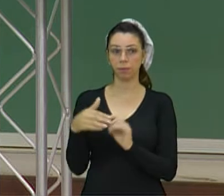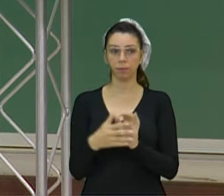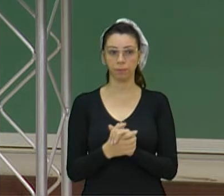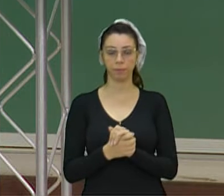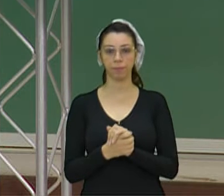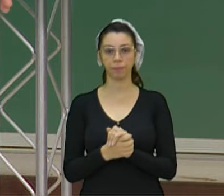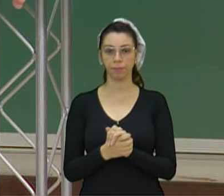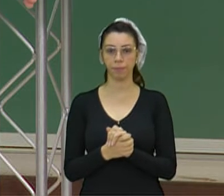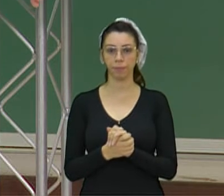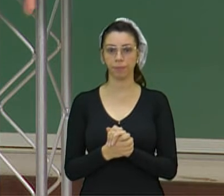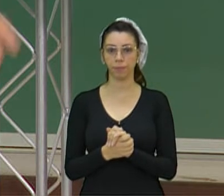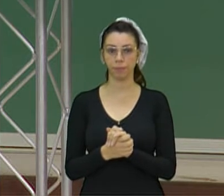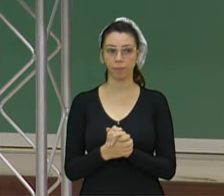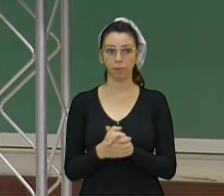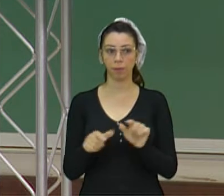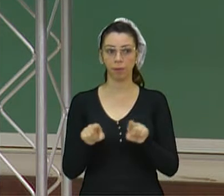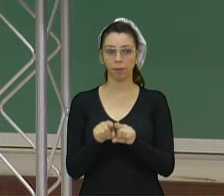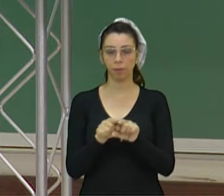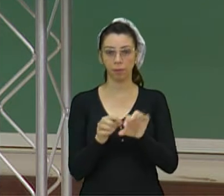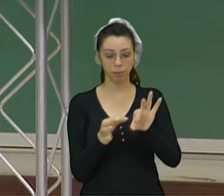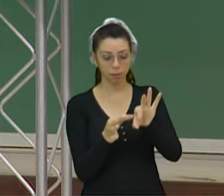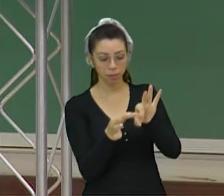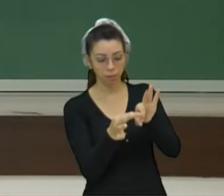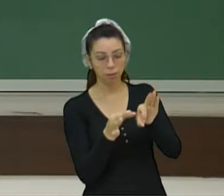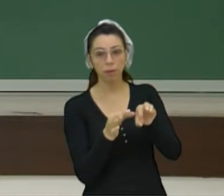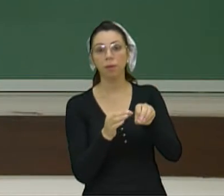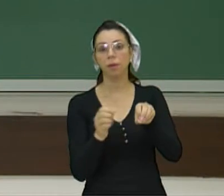área de secção é metro quadrado.